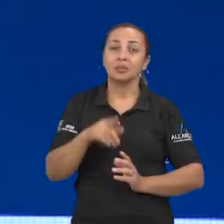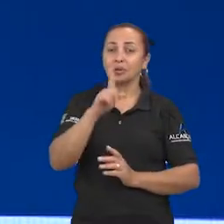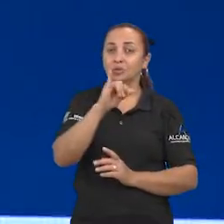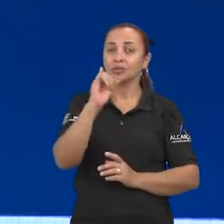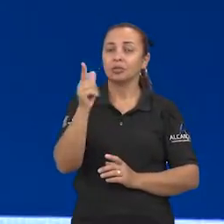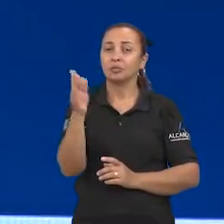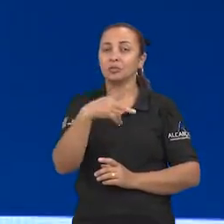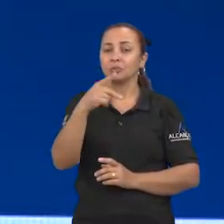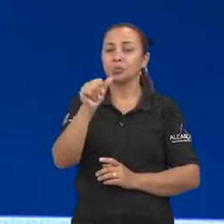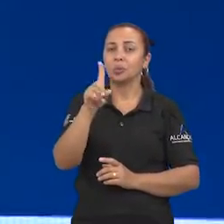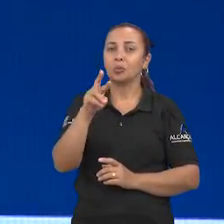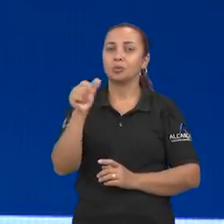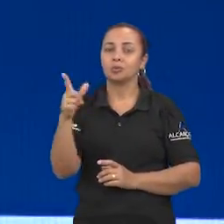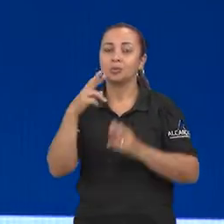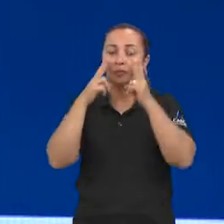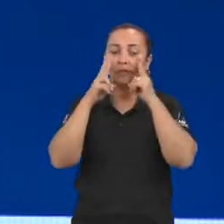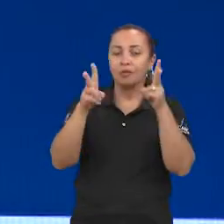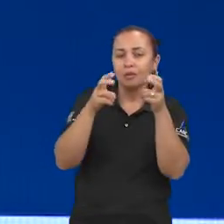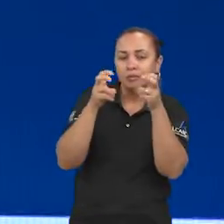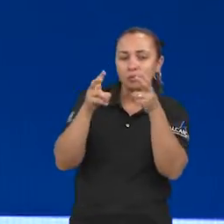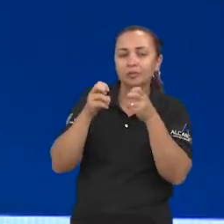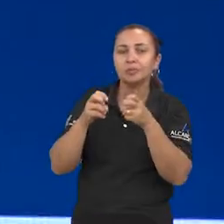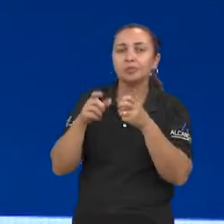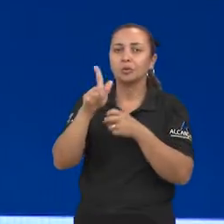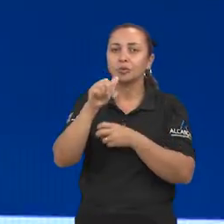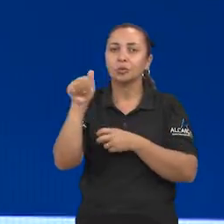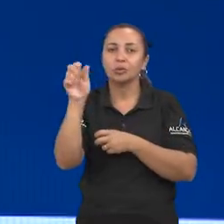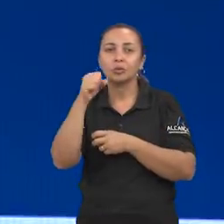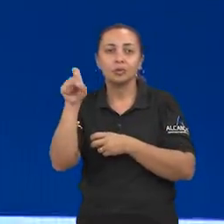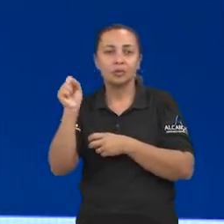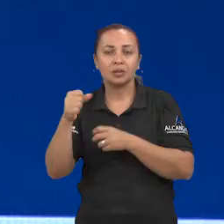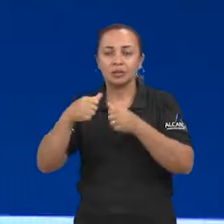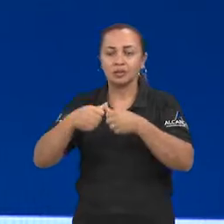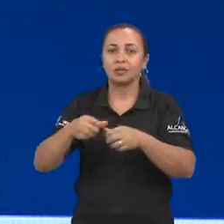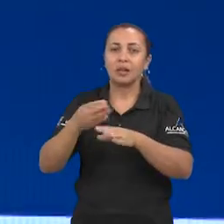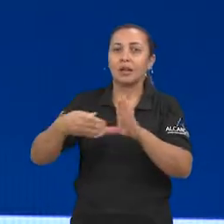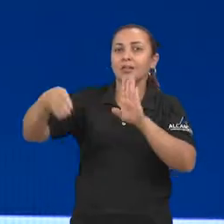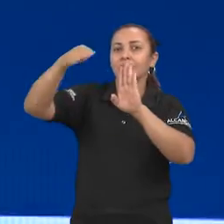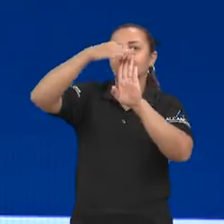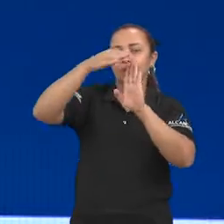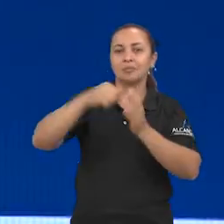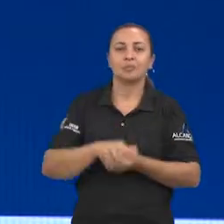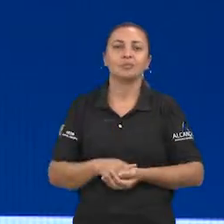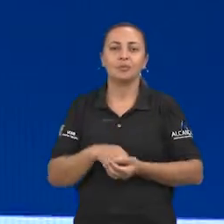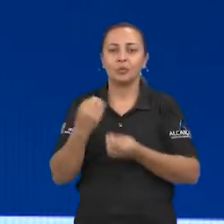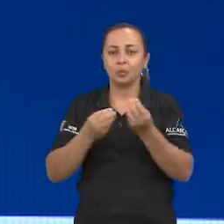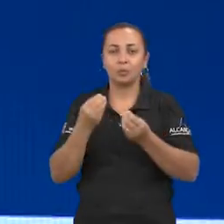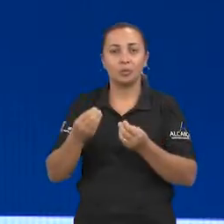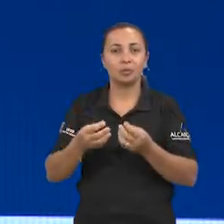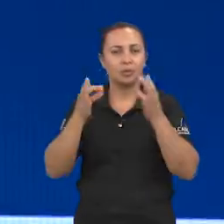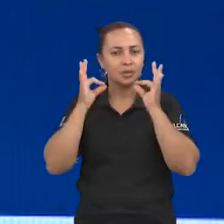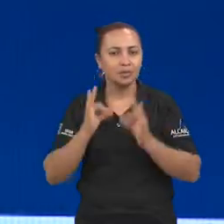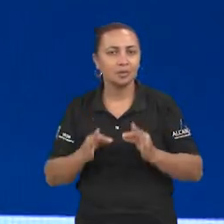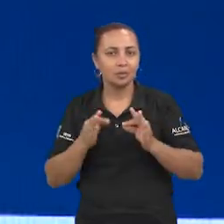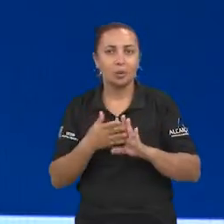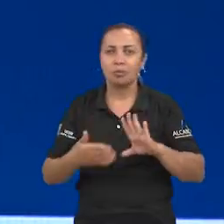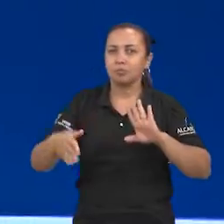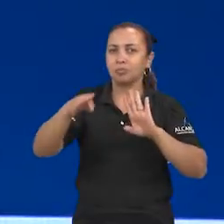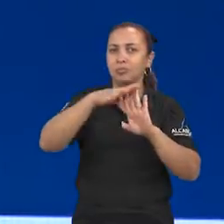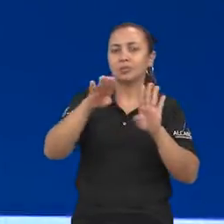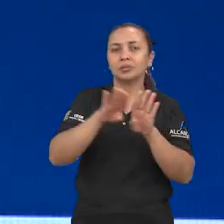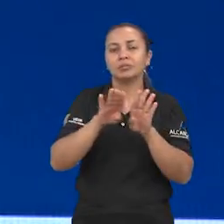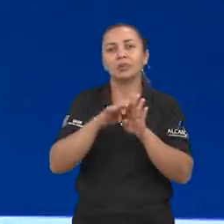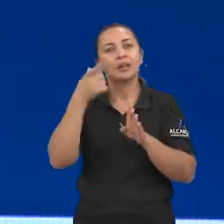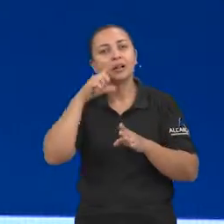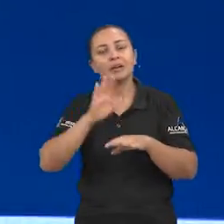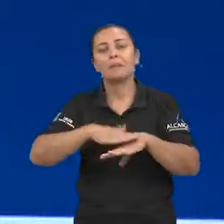Pauling e verificar que esse gás ele fica posicionado aqui em cima. Como ele acertou o posicionamento também desse